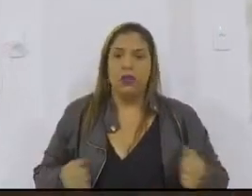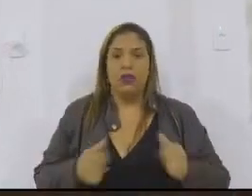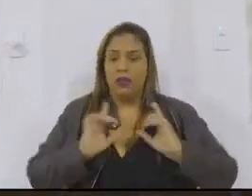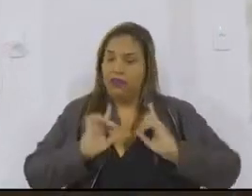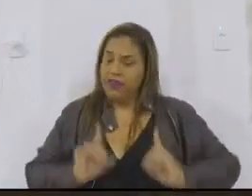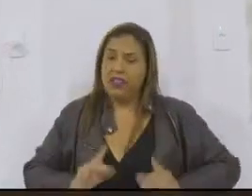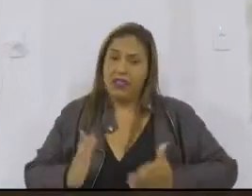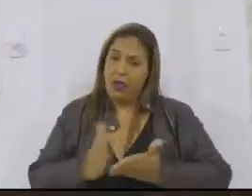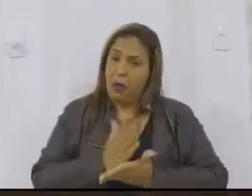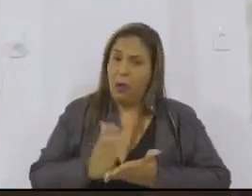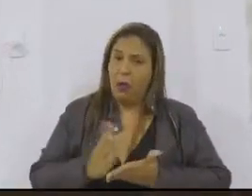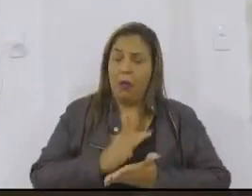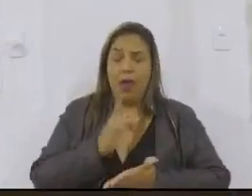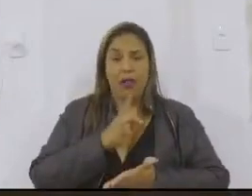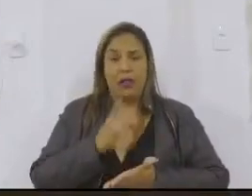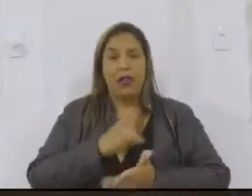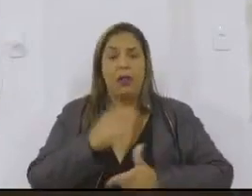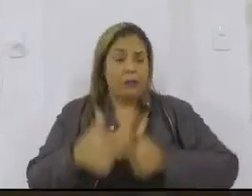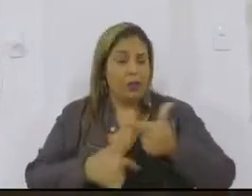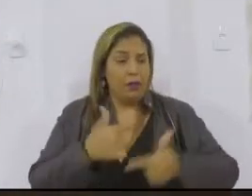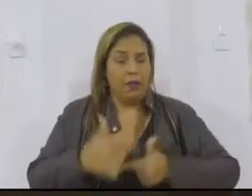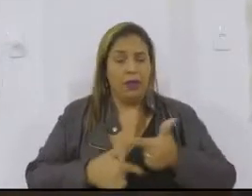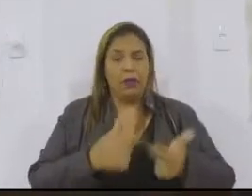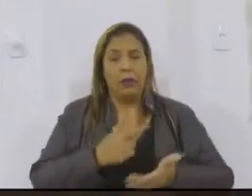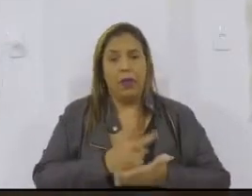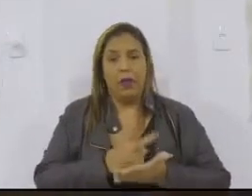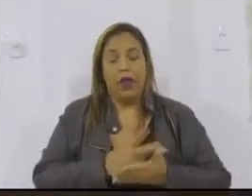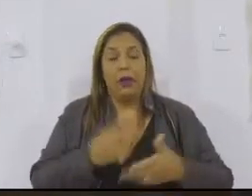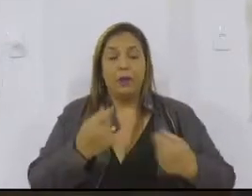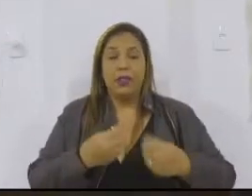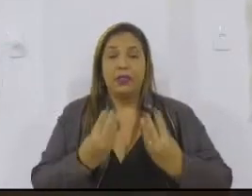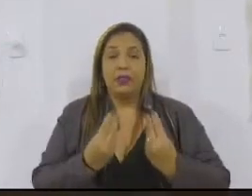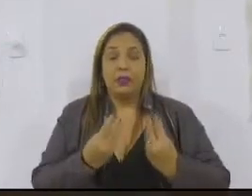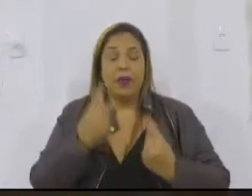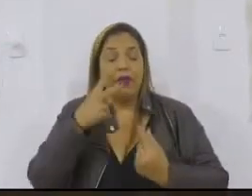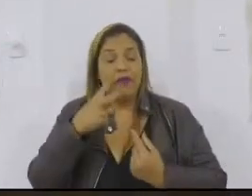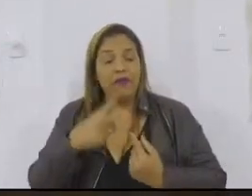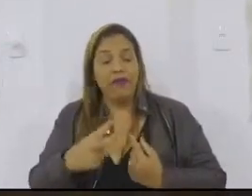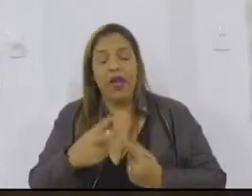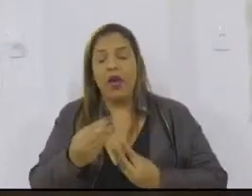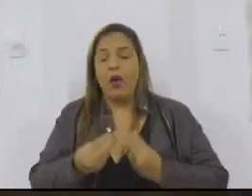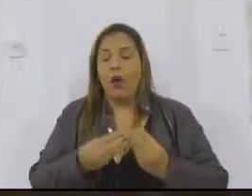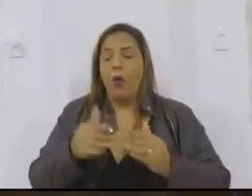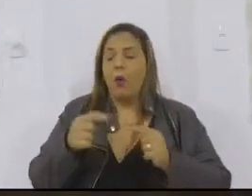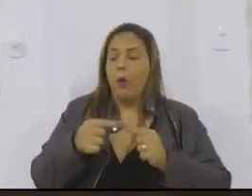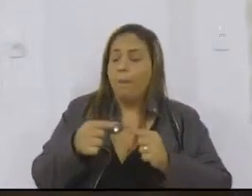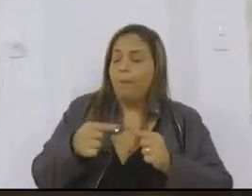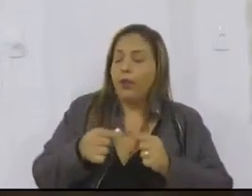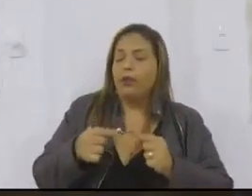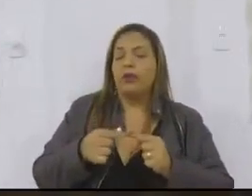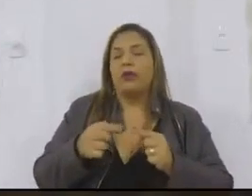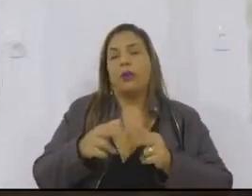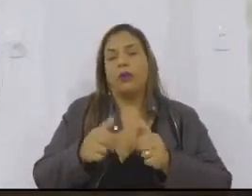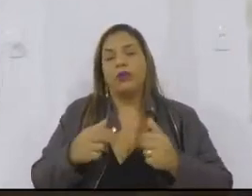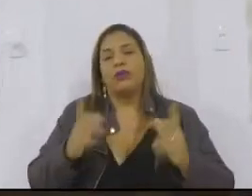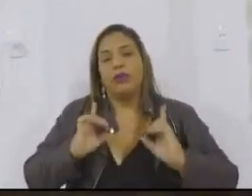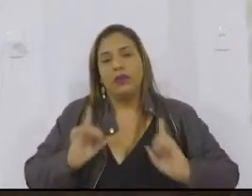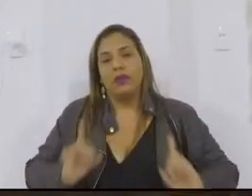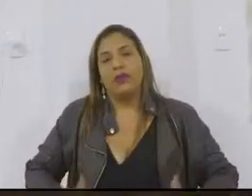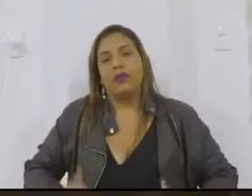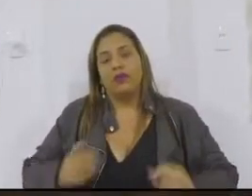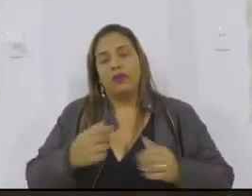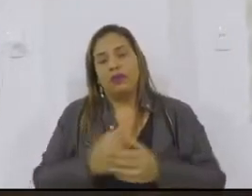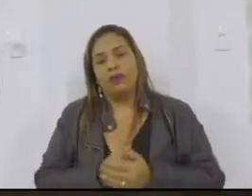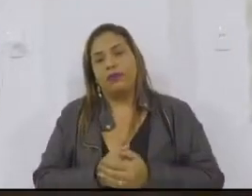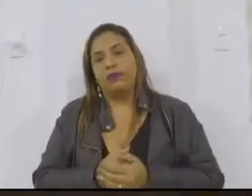serviço. As devidas adaptações à realidade do nosso município, que tem sua previsão no decreto regulamentar, para sanear qualquer omissão do